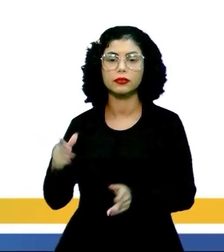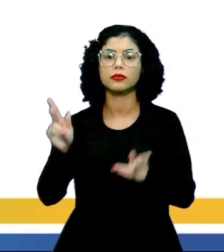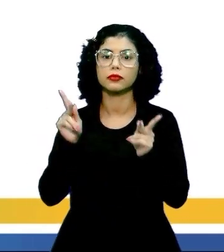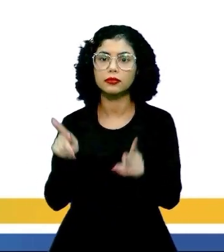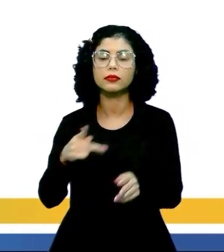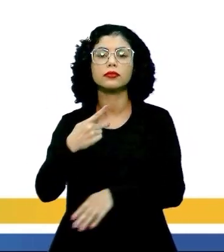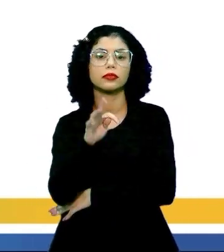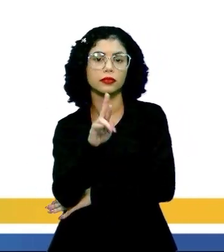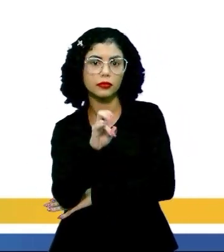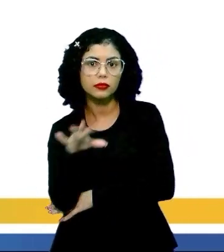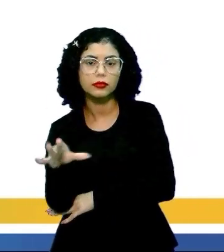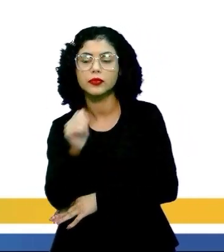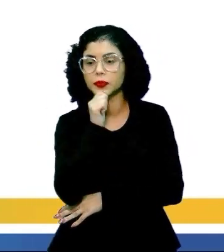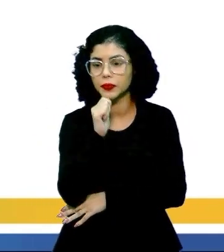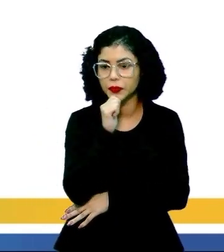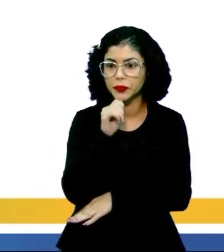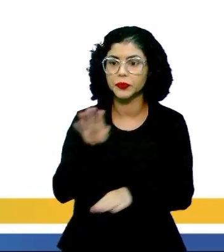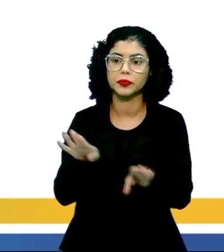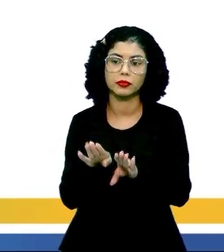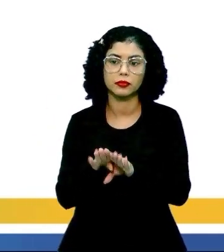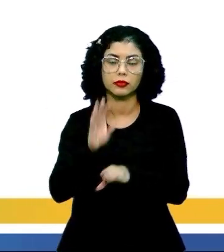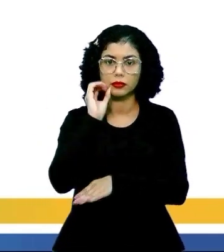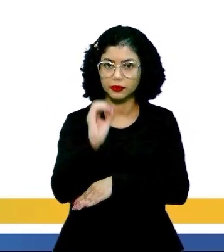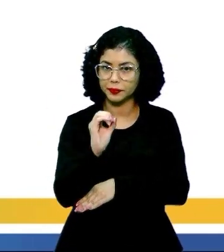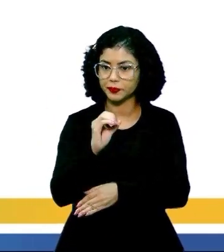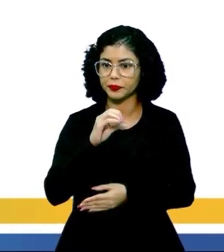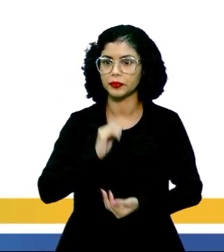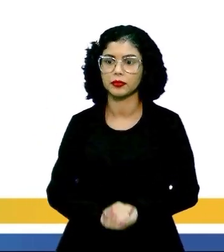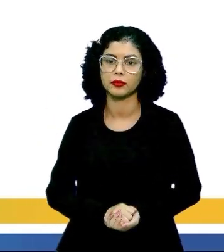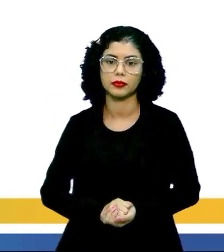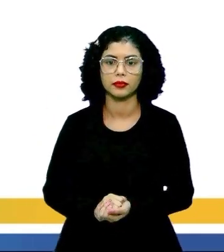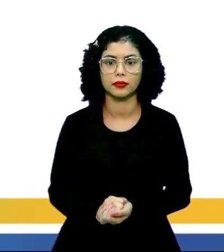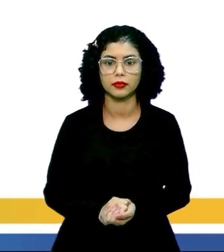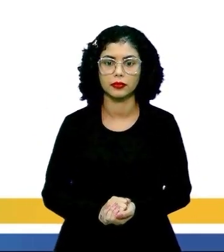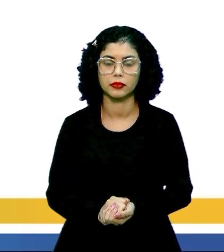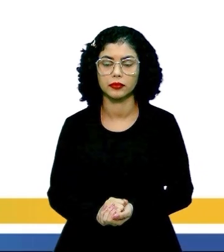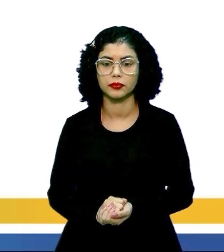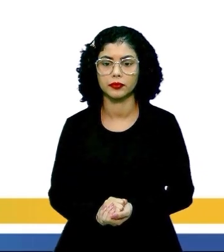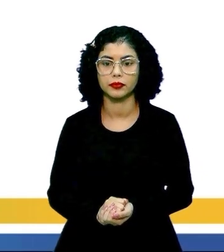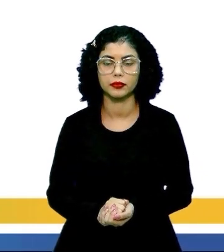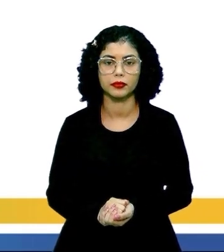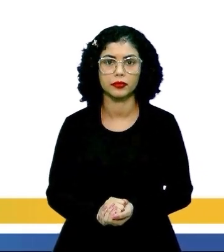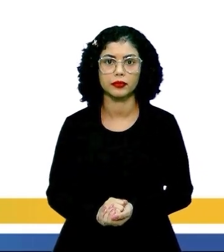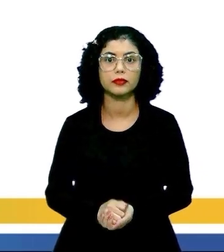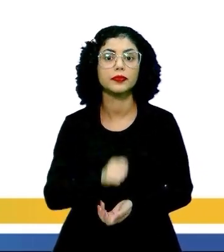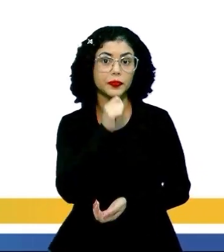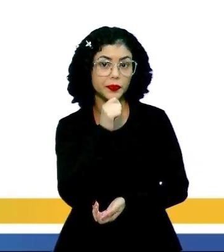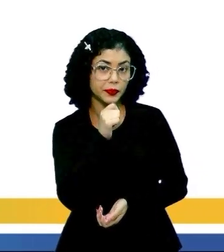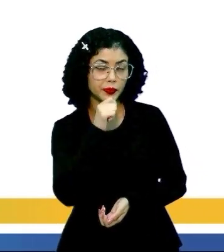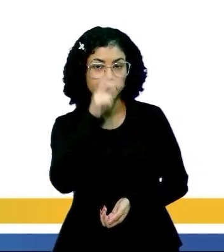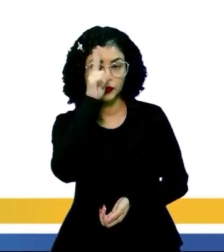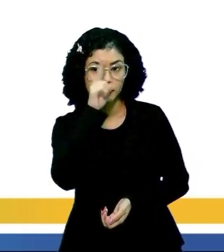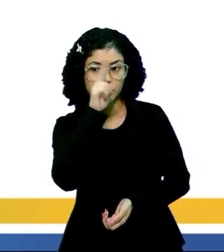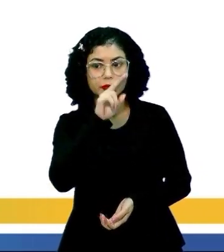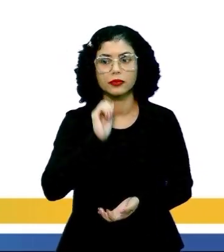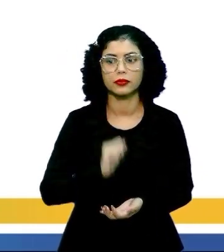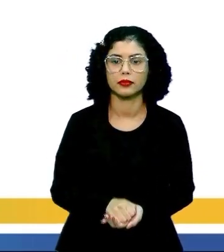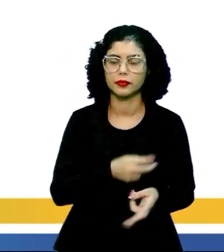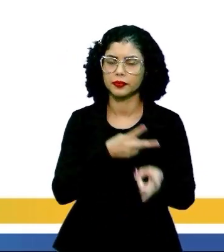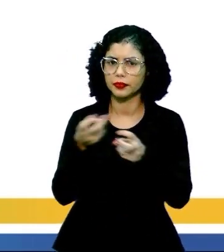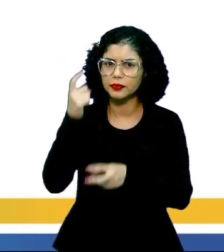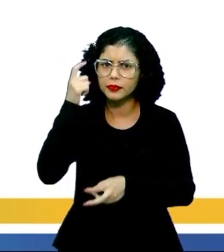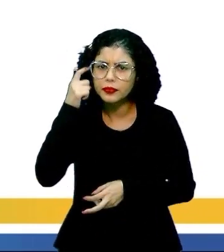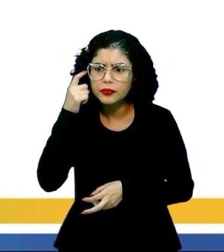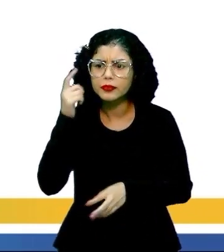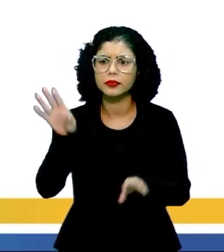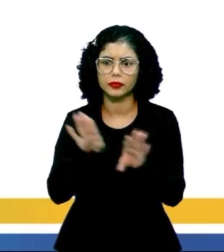ela tá partindo do momento que os tempo estava Zerado levando-se isso em consideração pensando